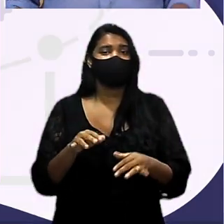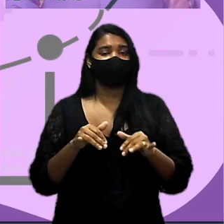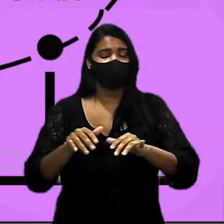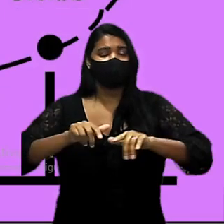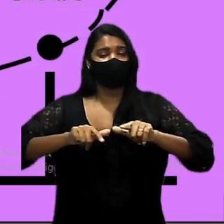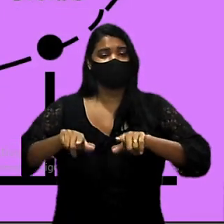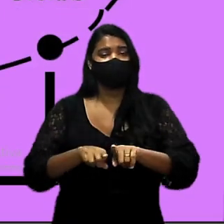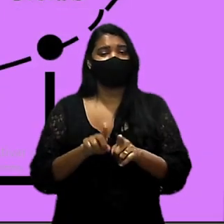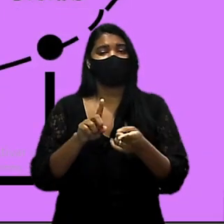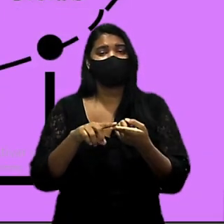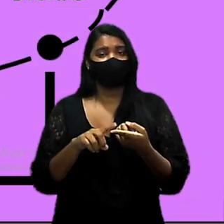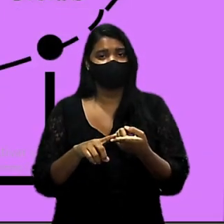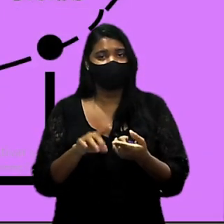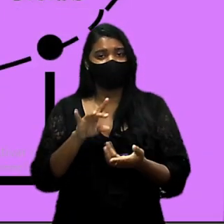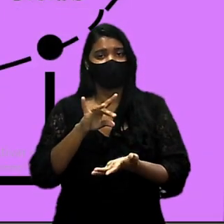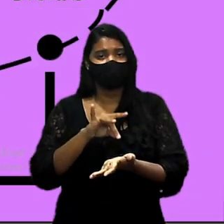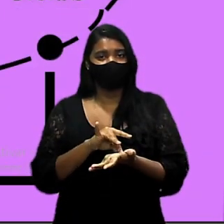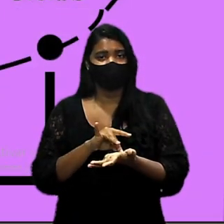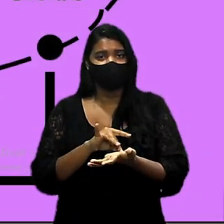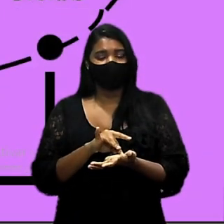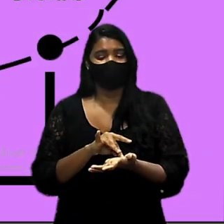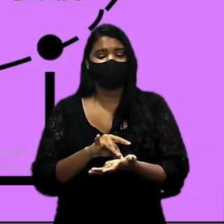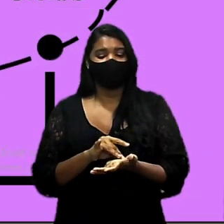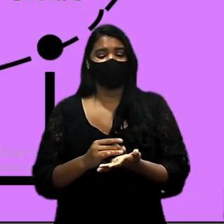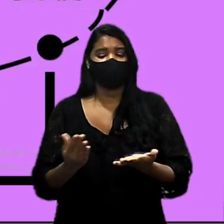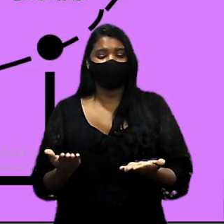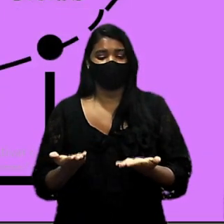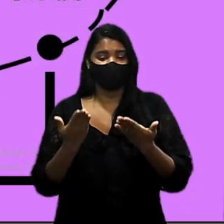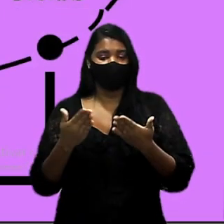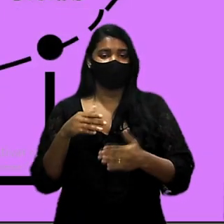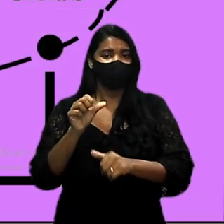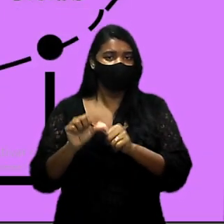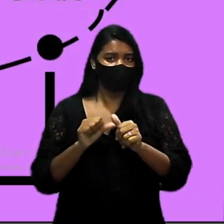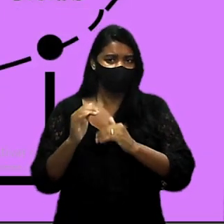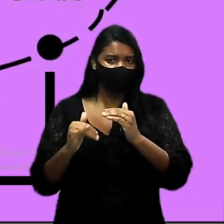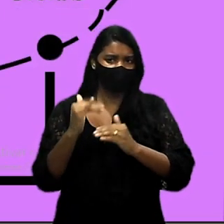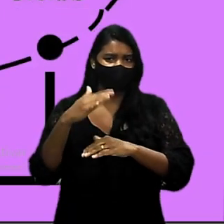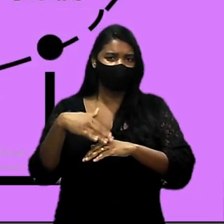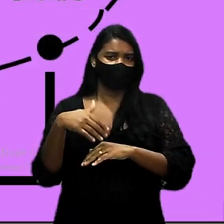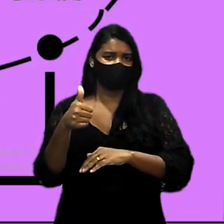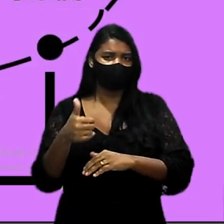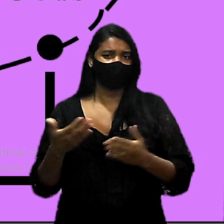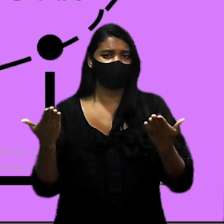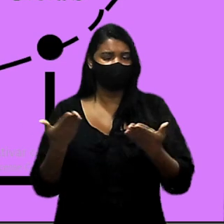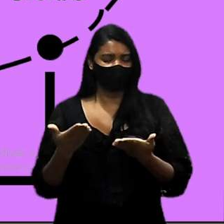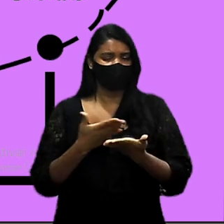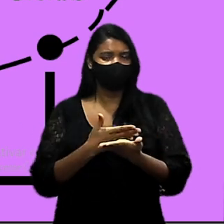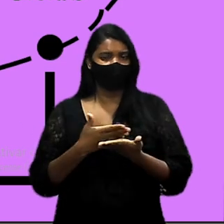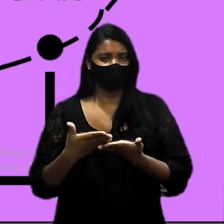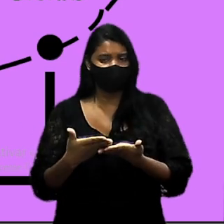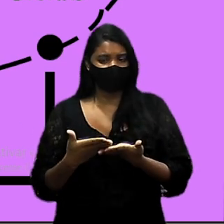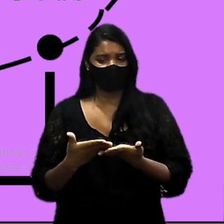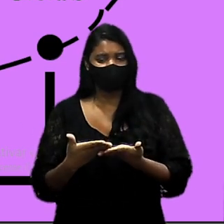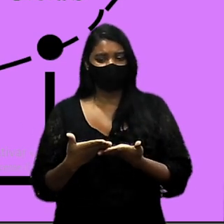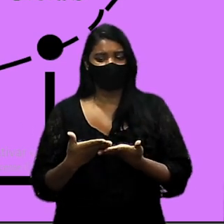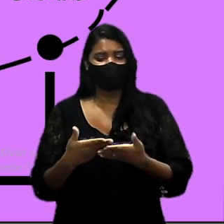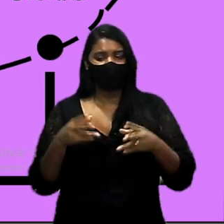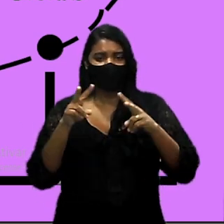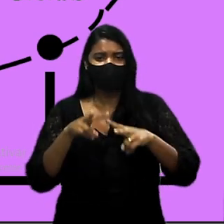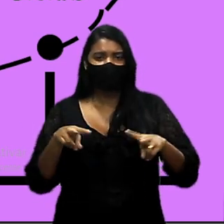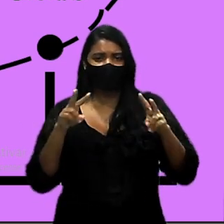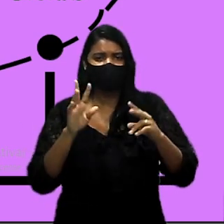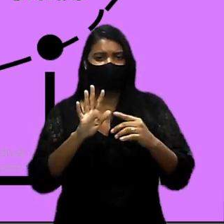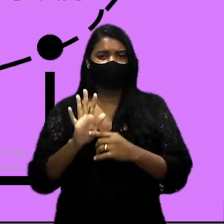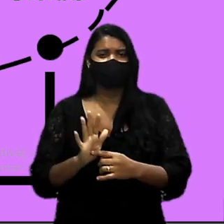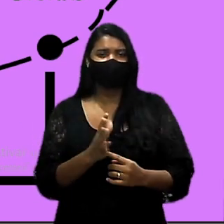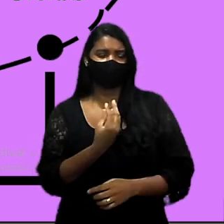trabalho. E, claro, ela vem tendo algumas mudanças e hoje a gente já começa a despontar